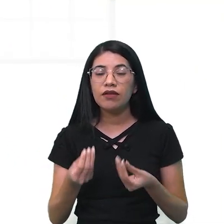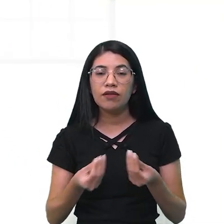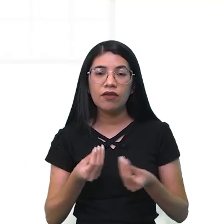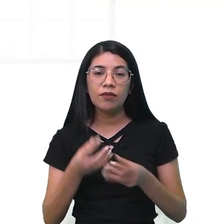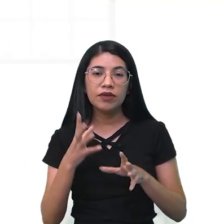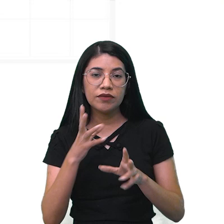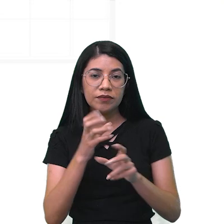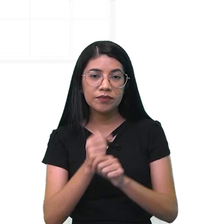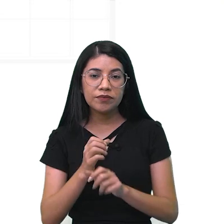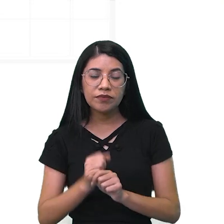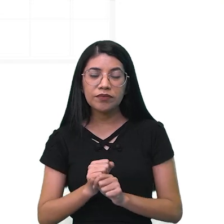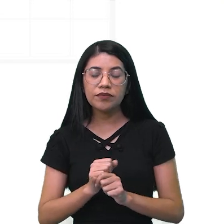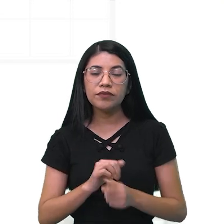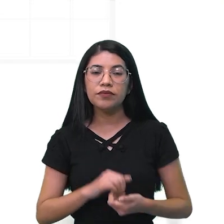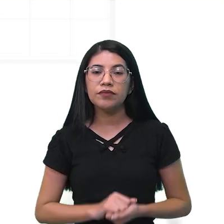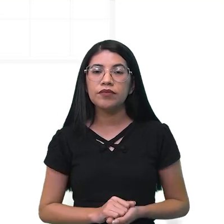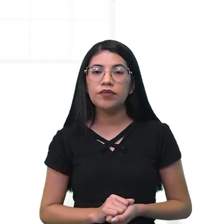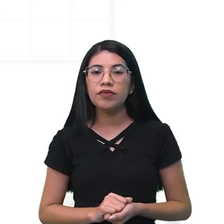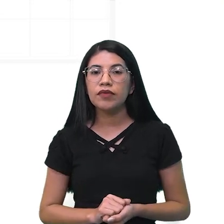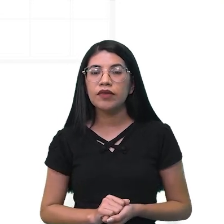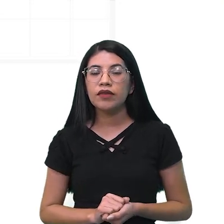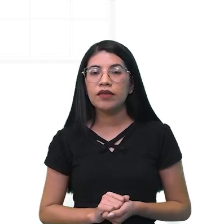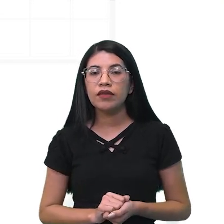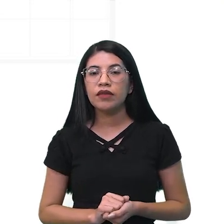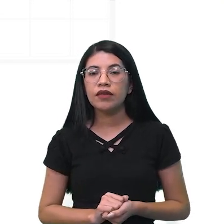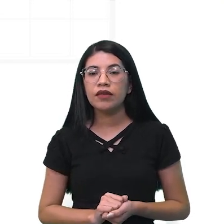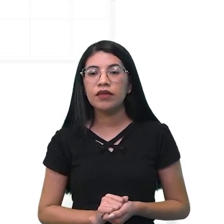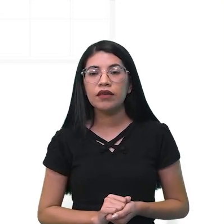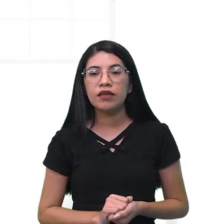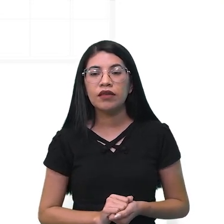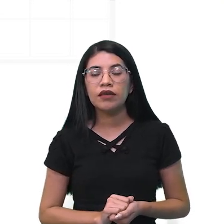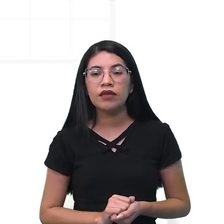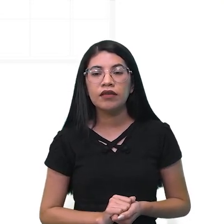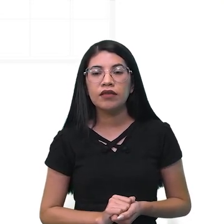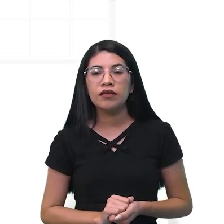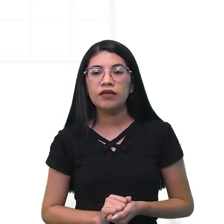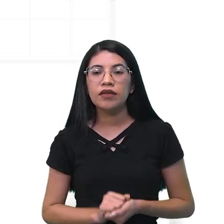fazer? No lugar de 3x,